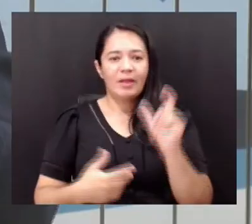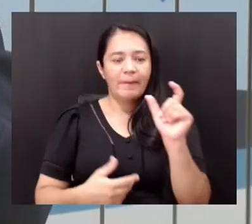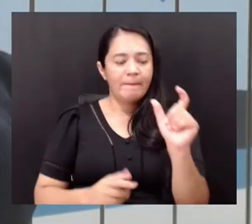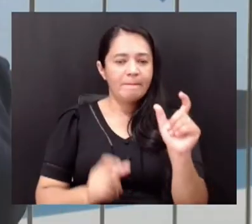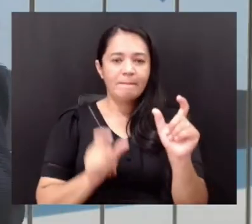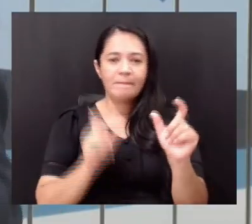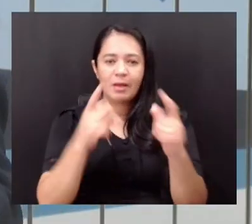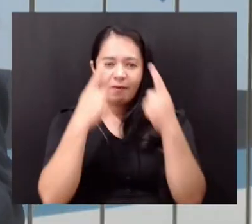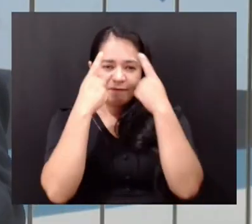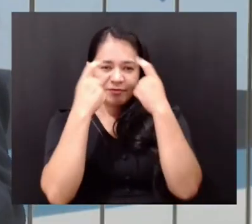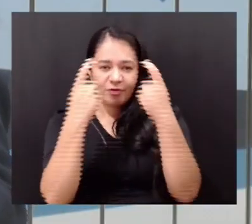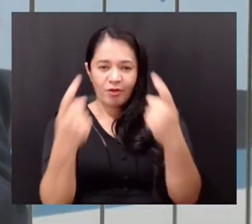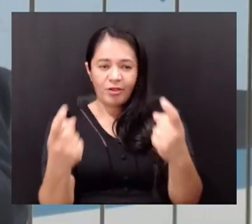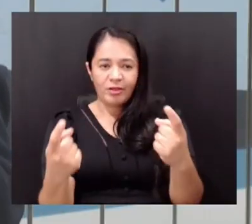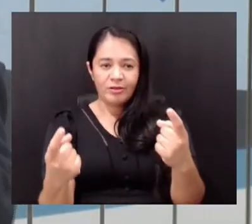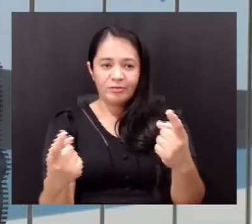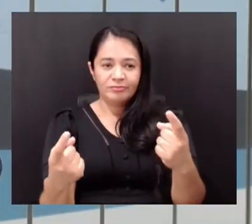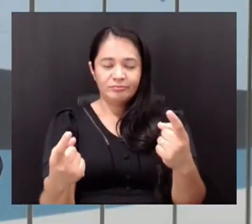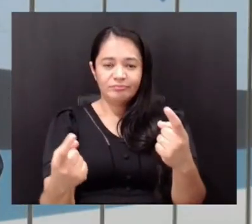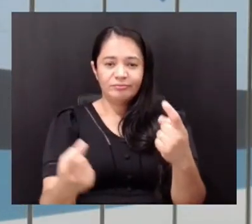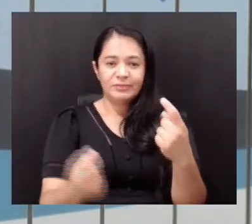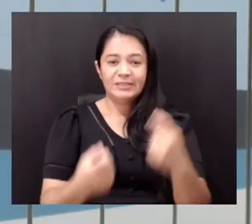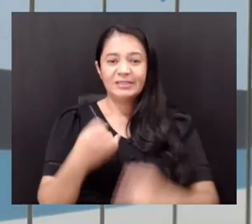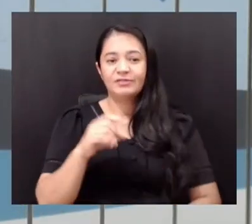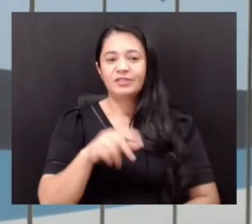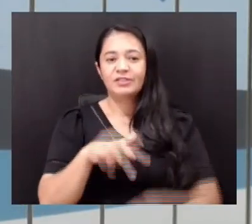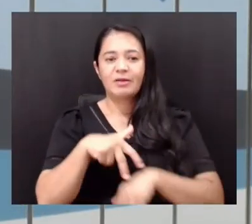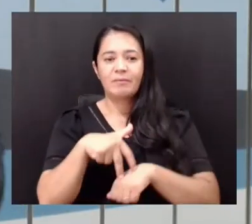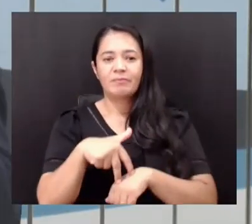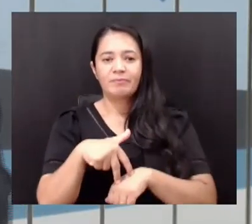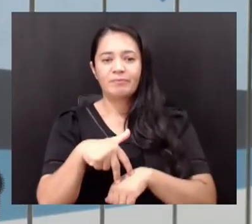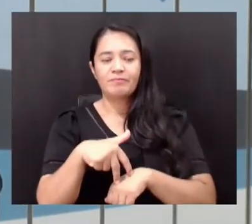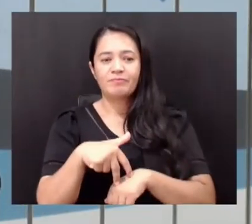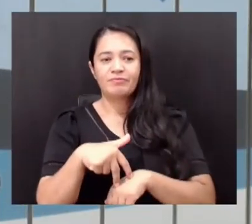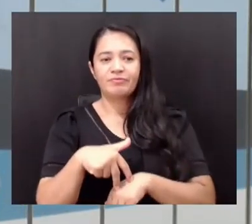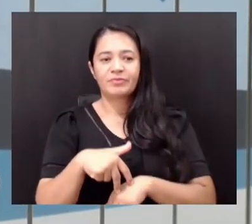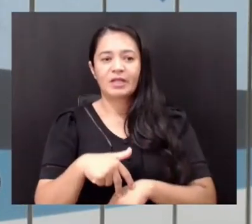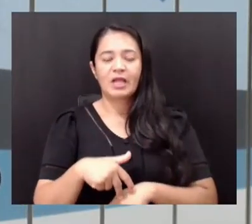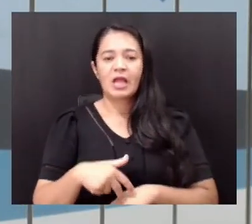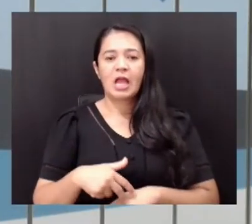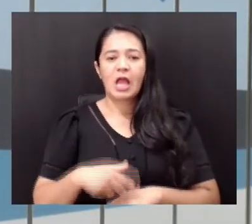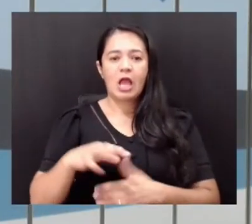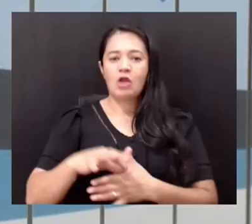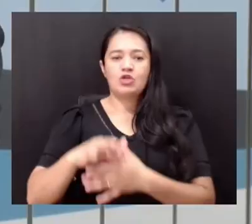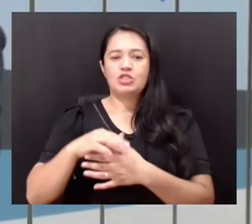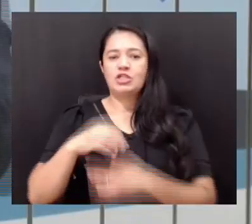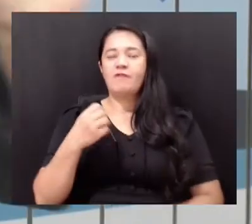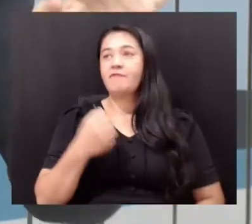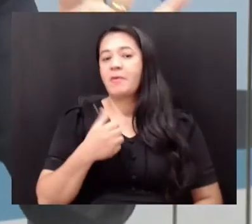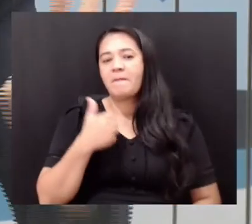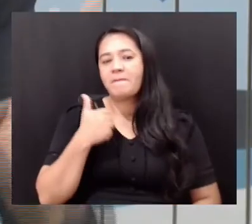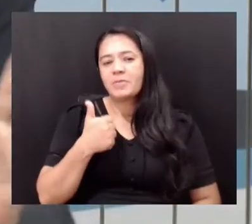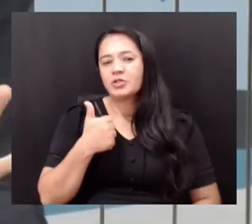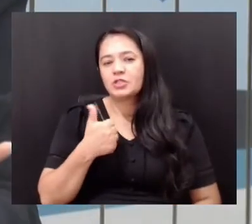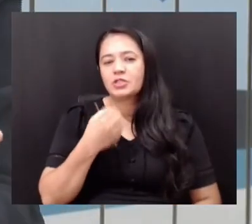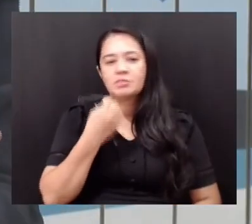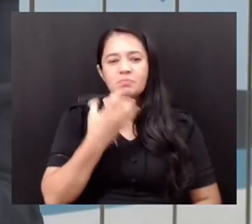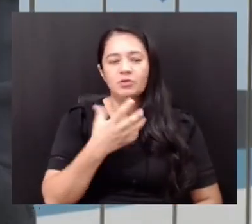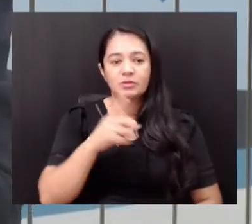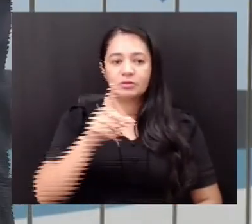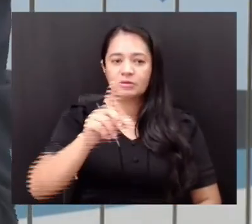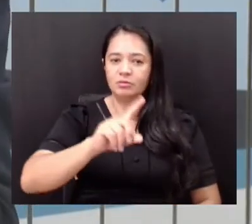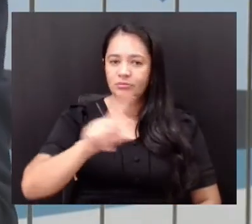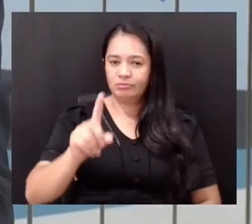coloca alguma coisa, né? Não estou dizendo que é o chefe bonzinho, não é o chefe bonzinho que aceita